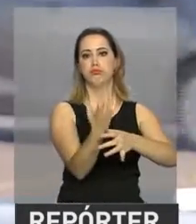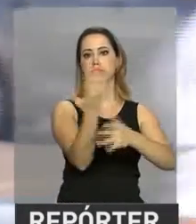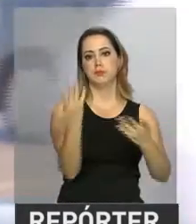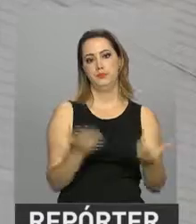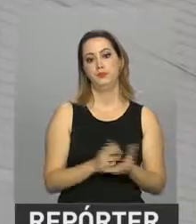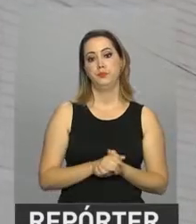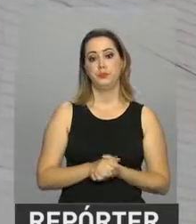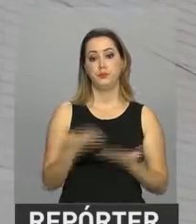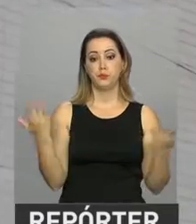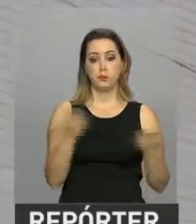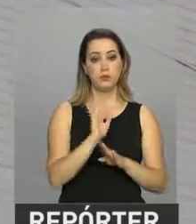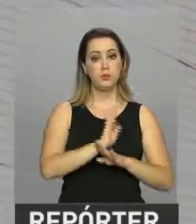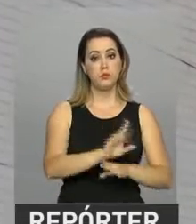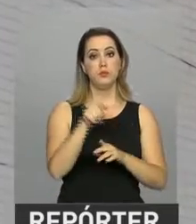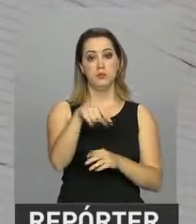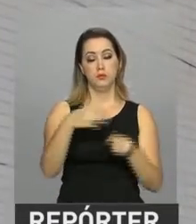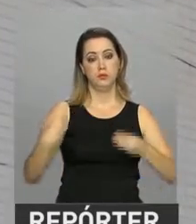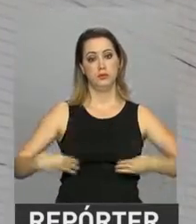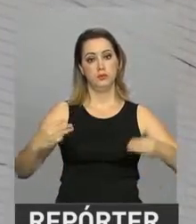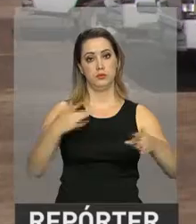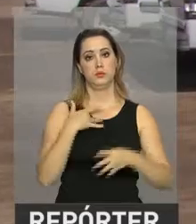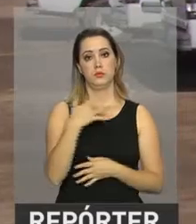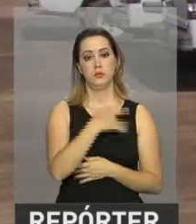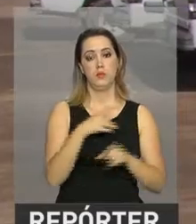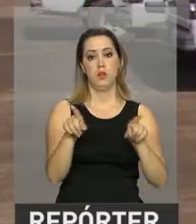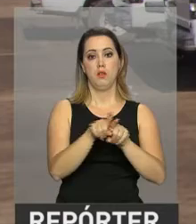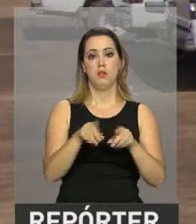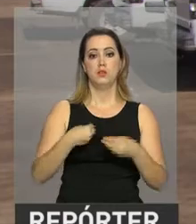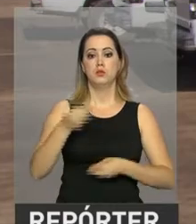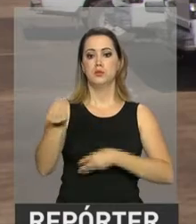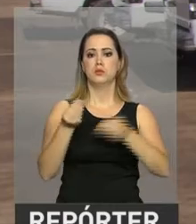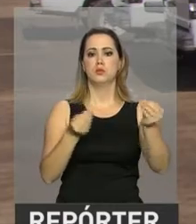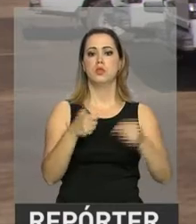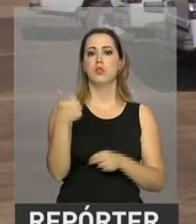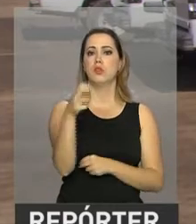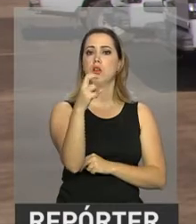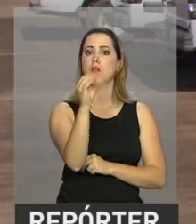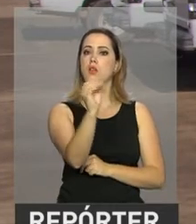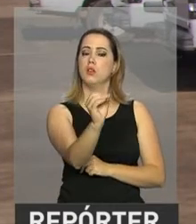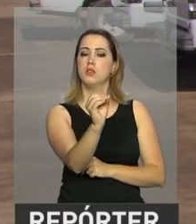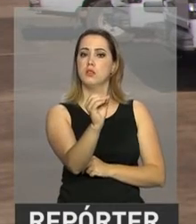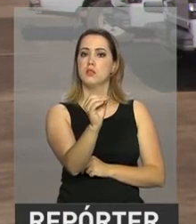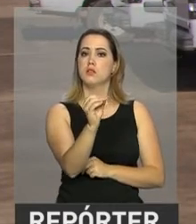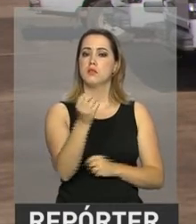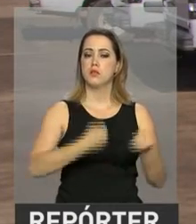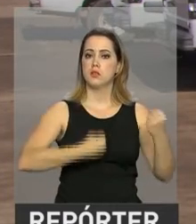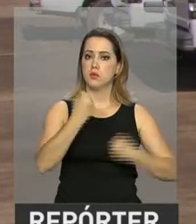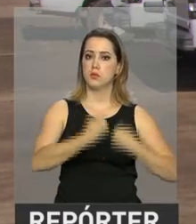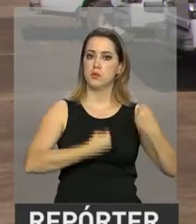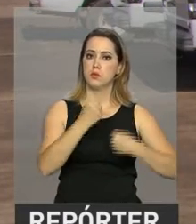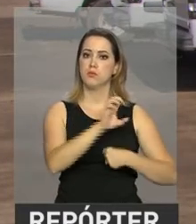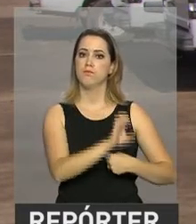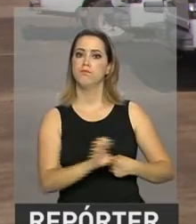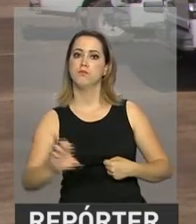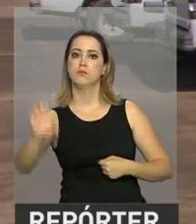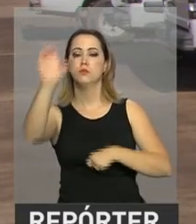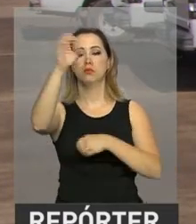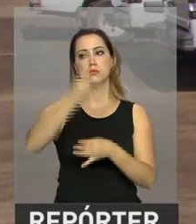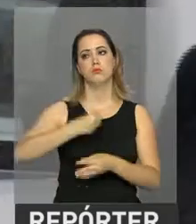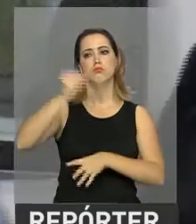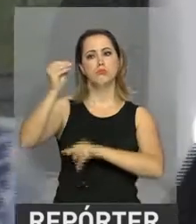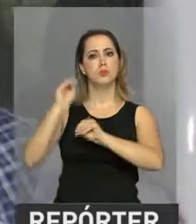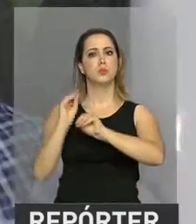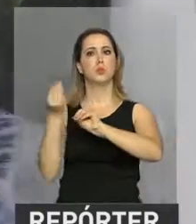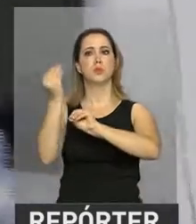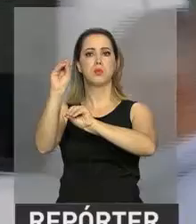ao Aedes, o Ministério da Saúde também distribuiu 150 carros em todos os estados do país. Dois deles